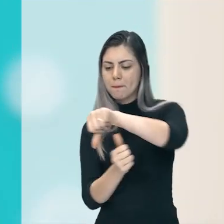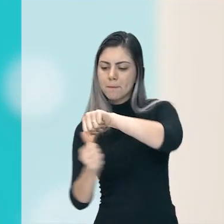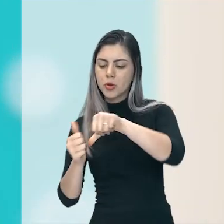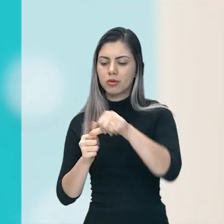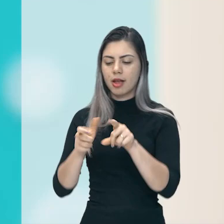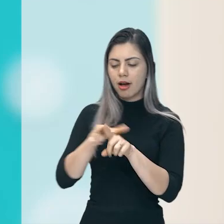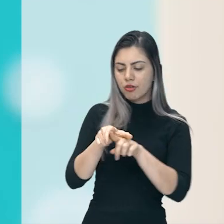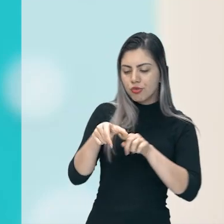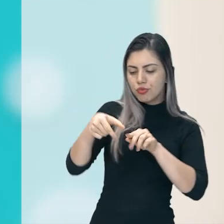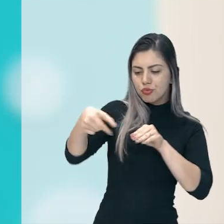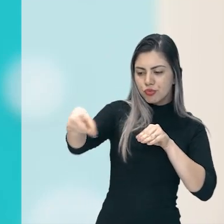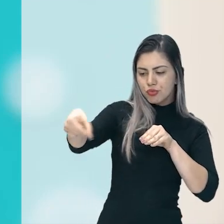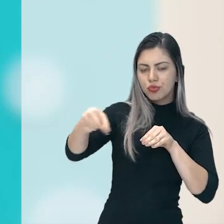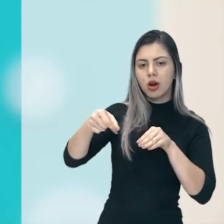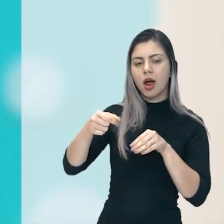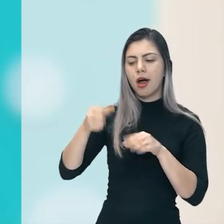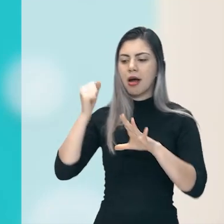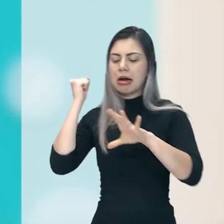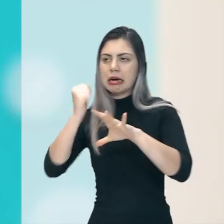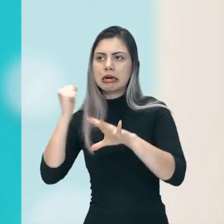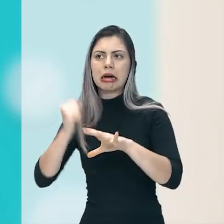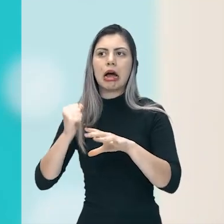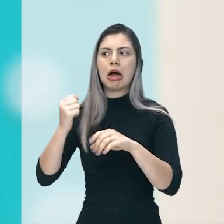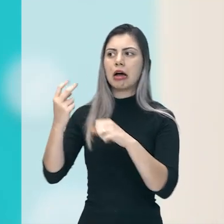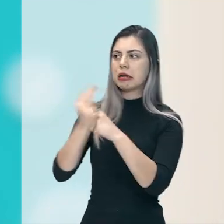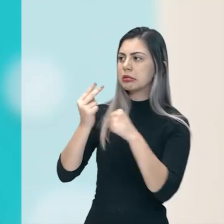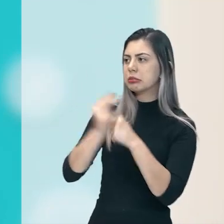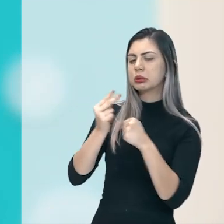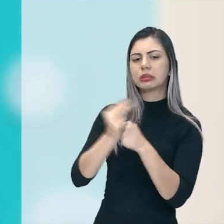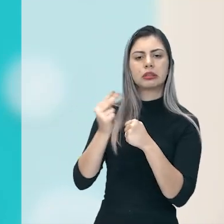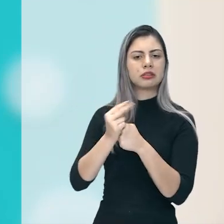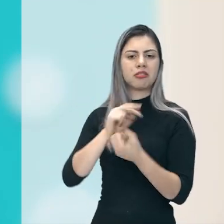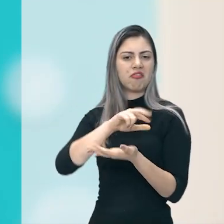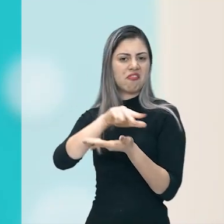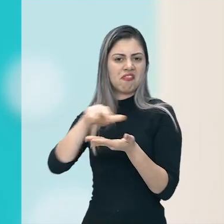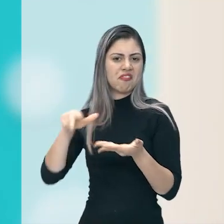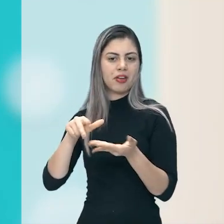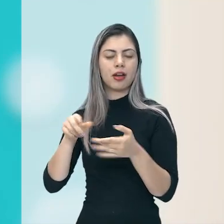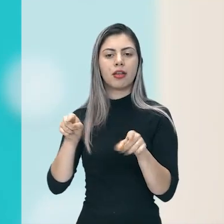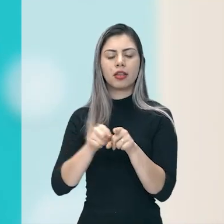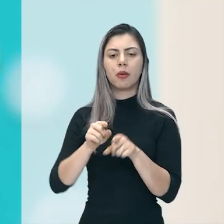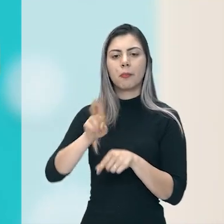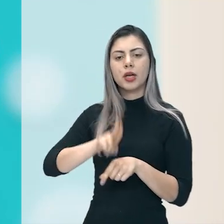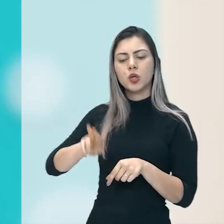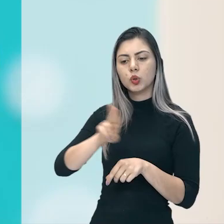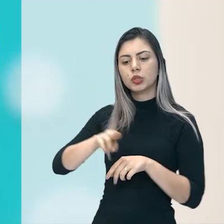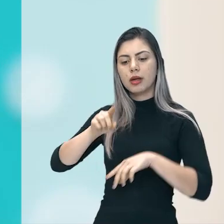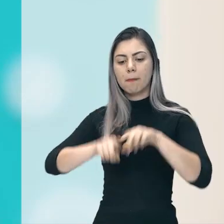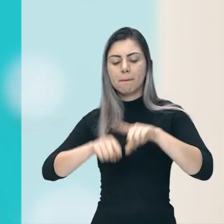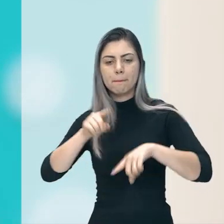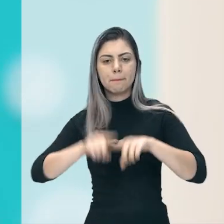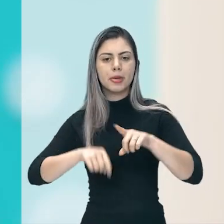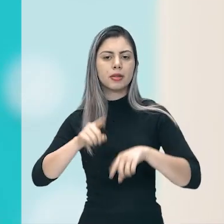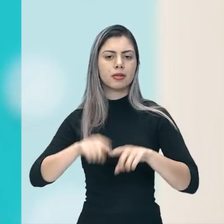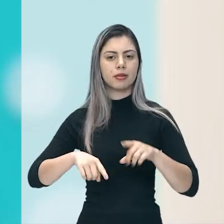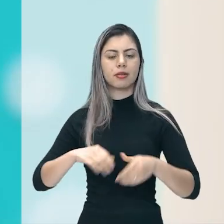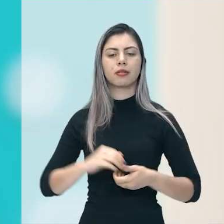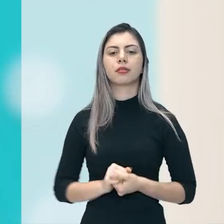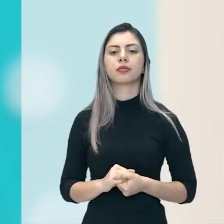suas ferramentas para caça, para sua proteção, a questão de utilizar os utensílios,